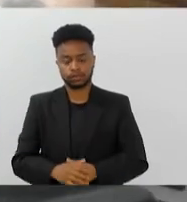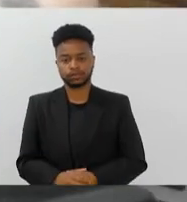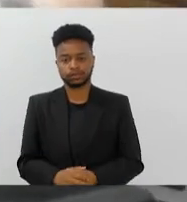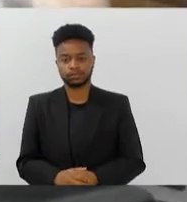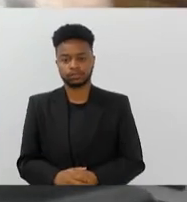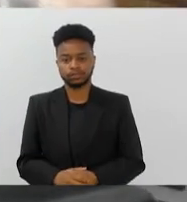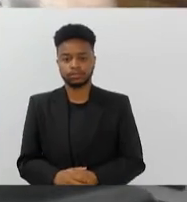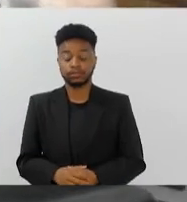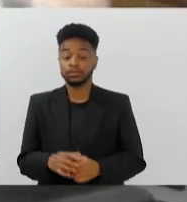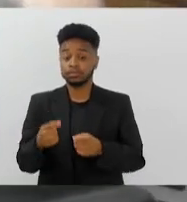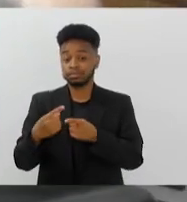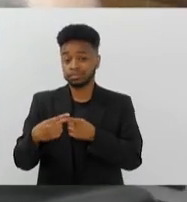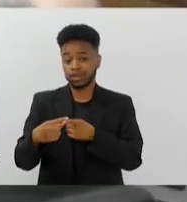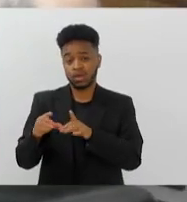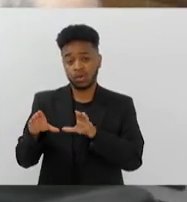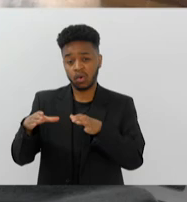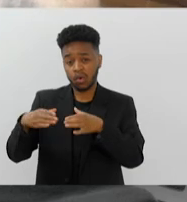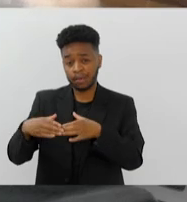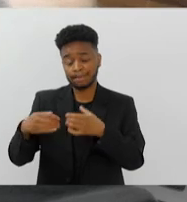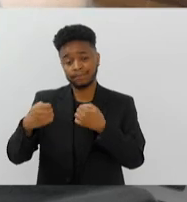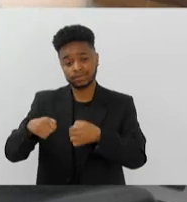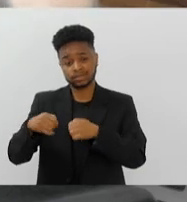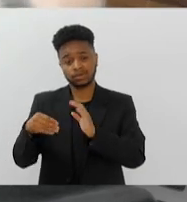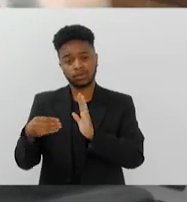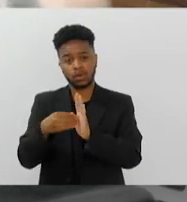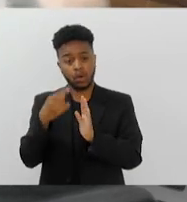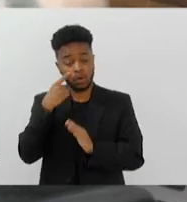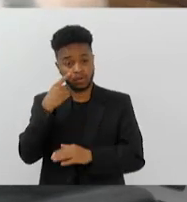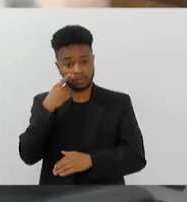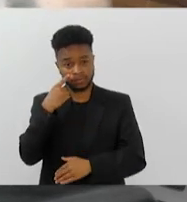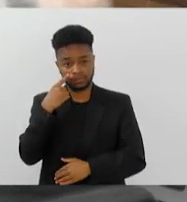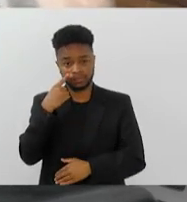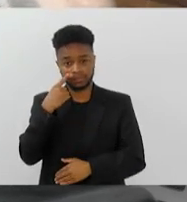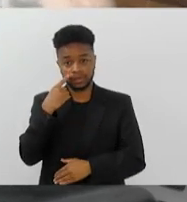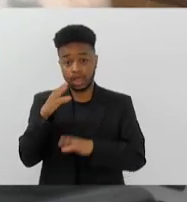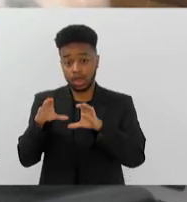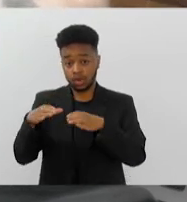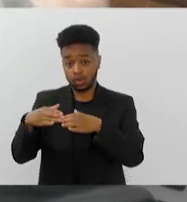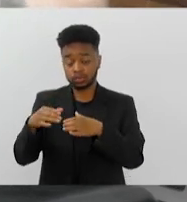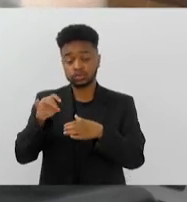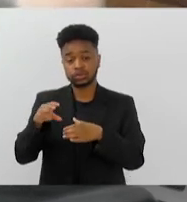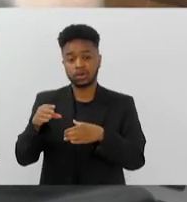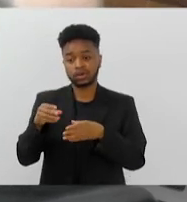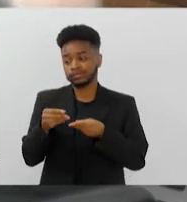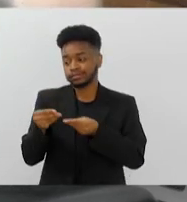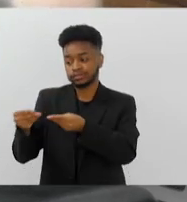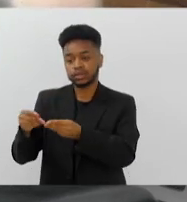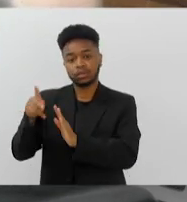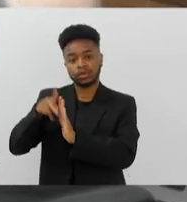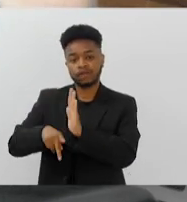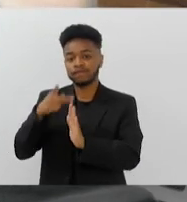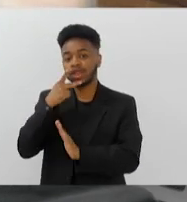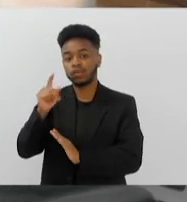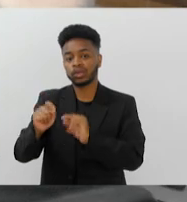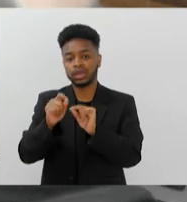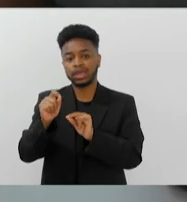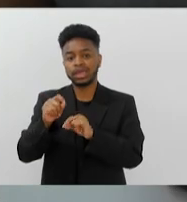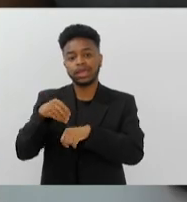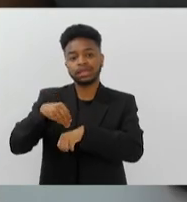pertinente, ela tinha que estabelecer. Porque, olha só, a comissão só recebe projeto para dizer se é tio ou